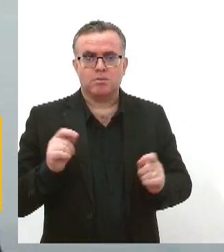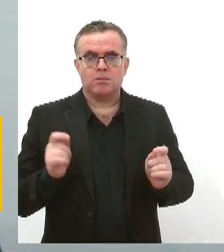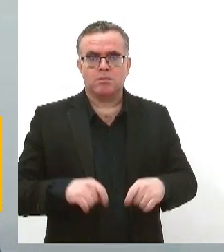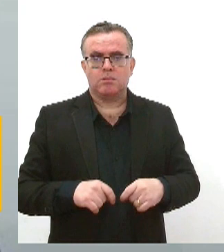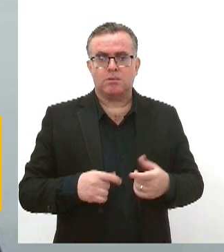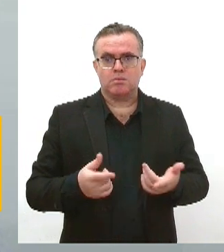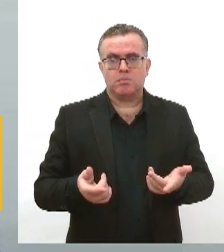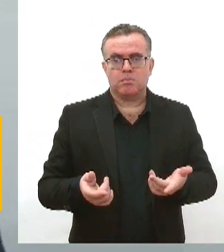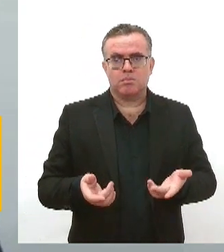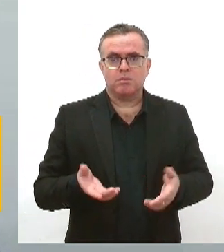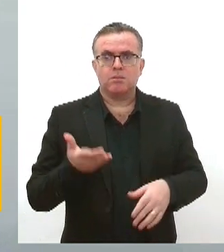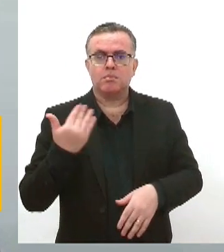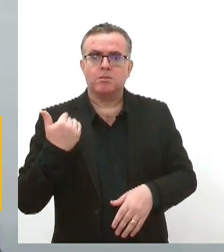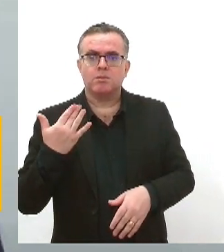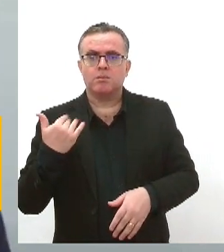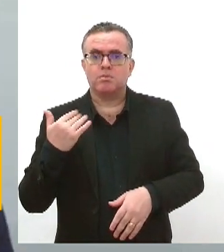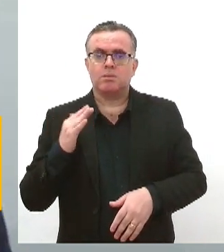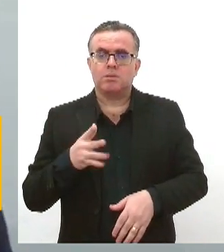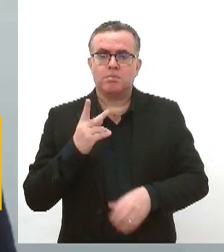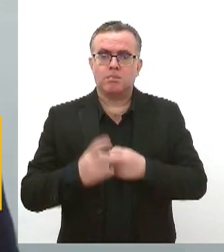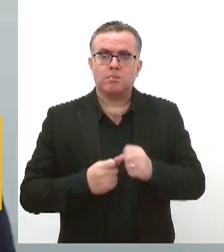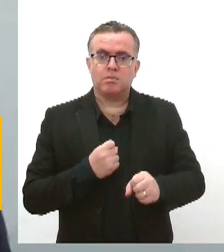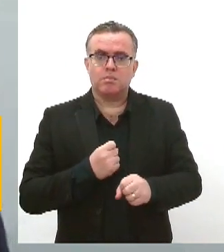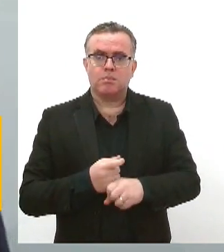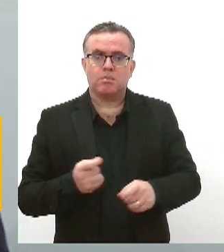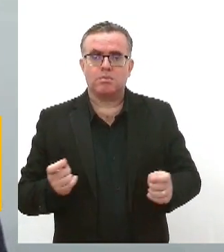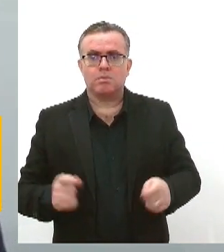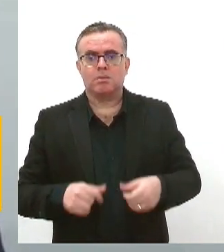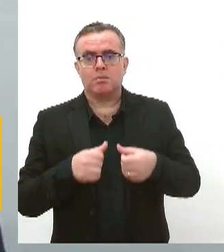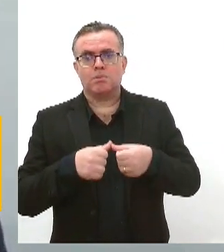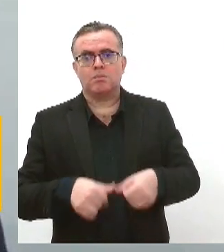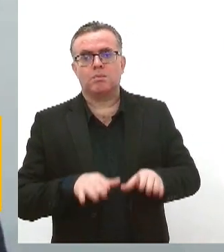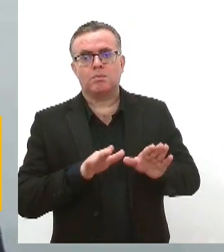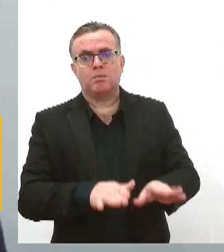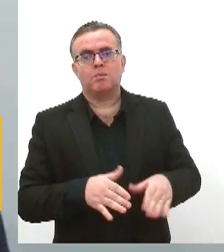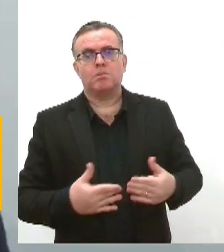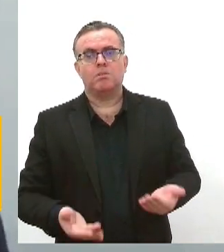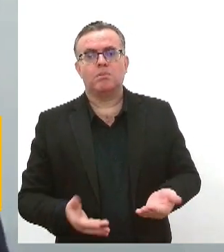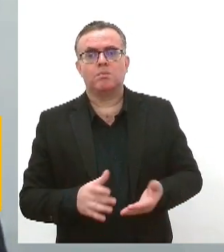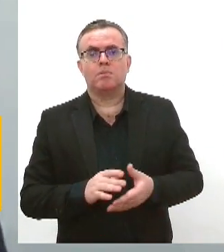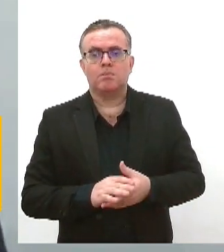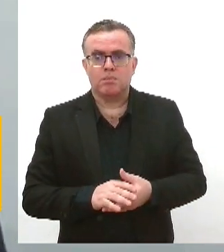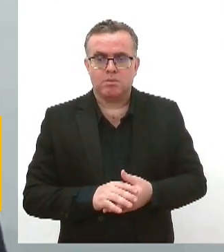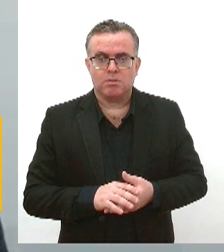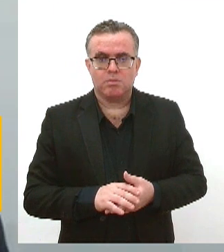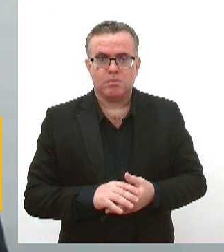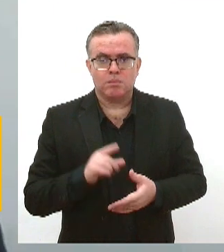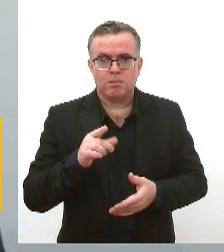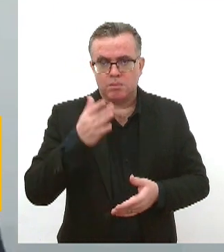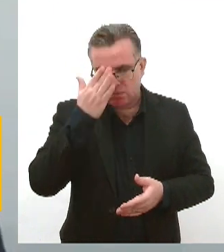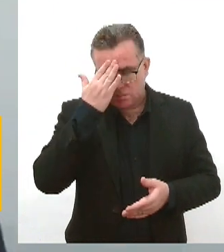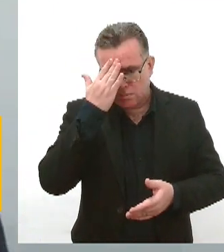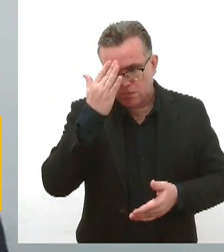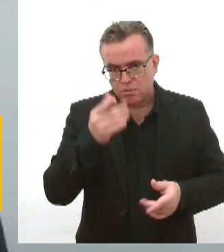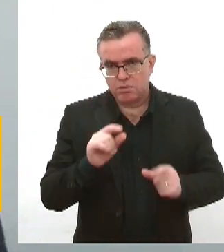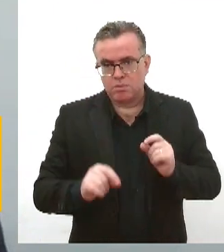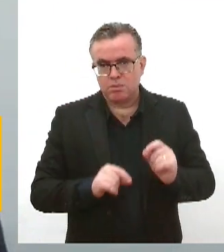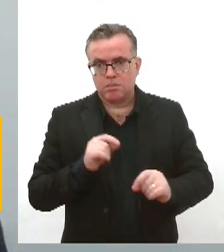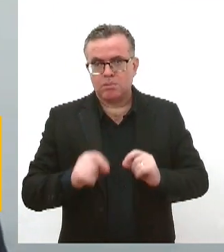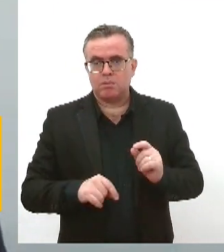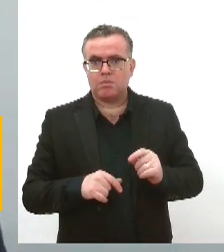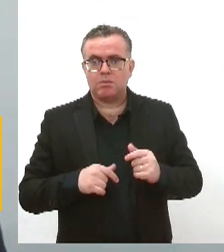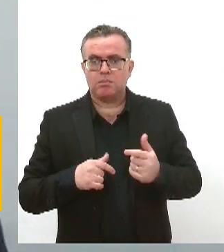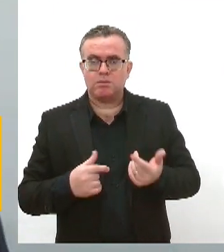vinha há 2 anos, e pedi, inclusive, que eu ficasse fora. Mas eles entenderam e me pediram que eu